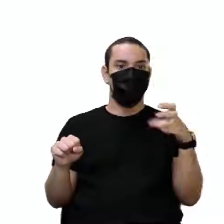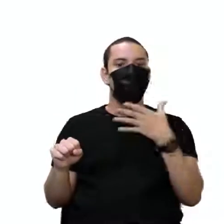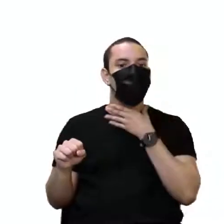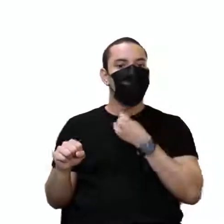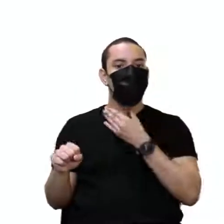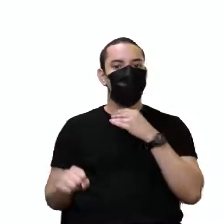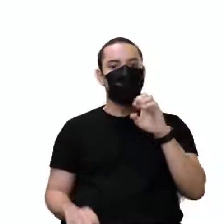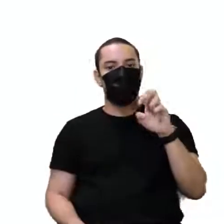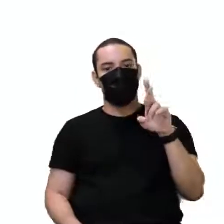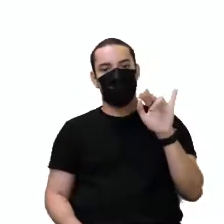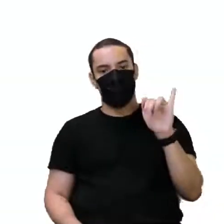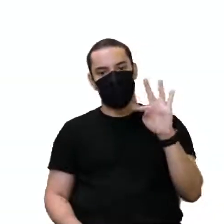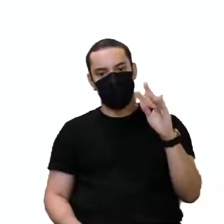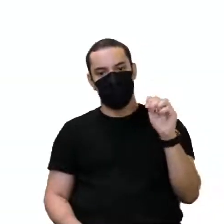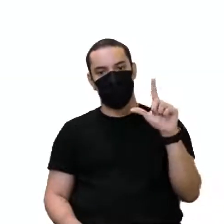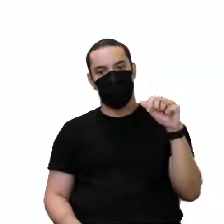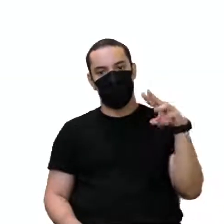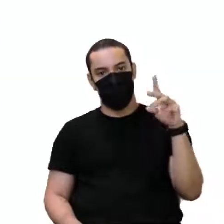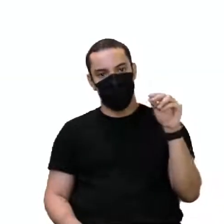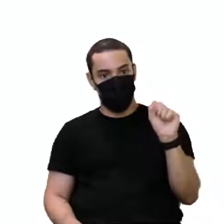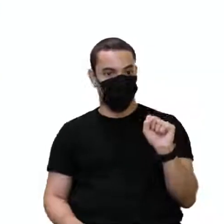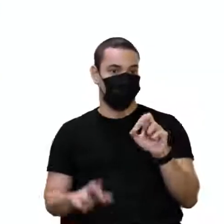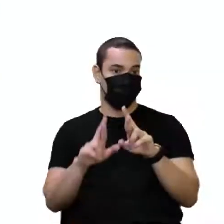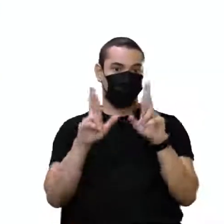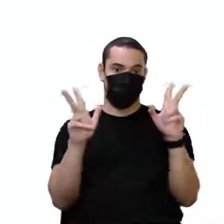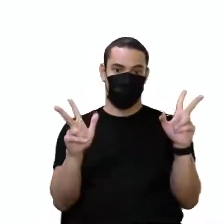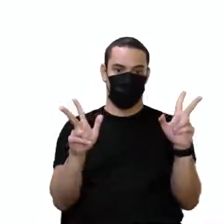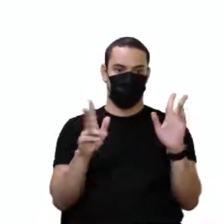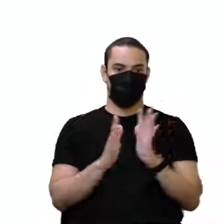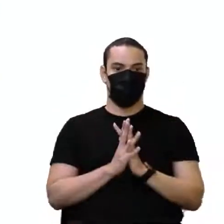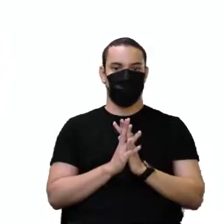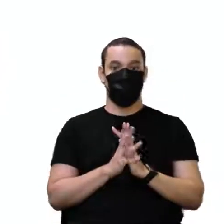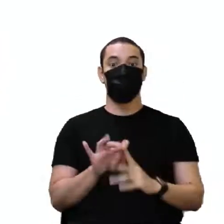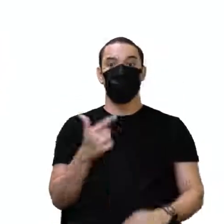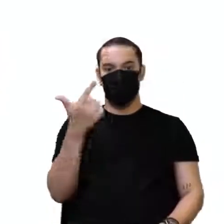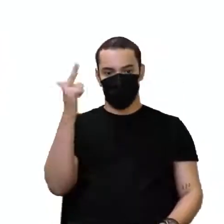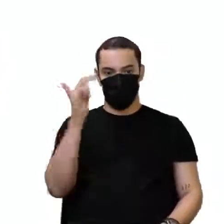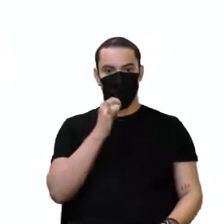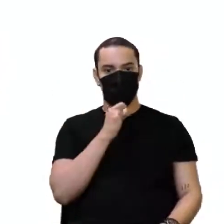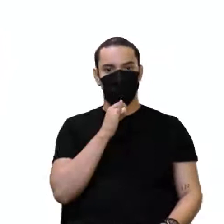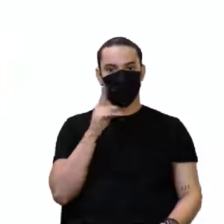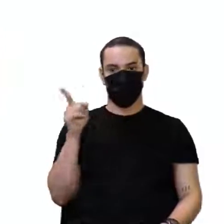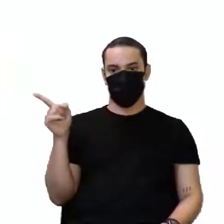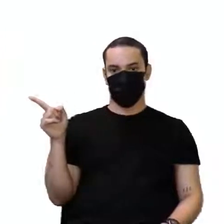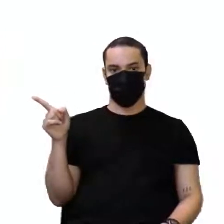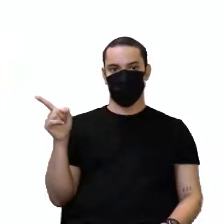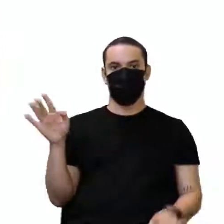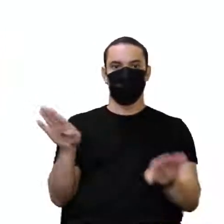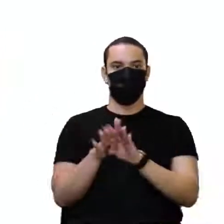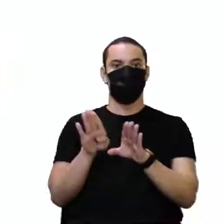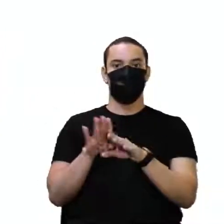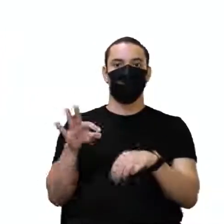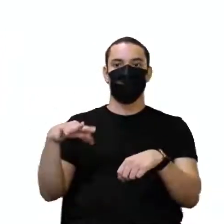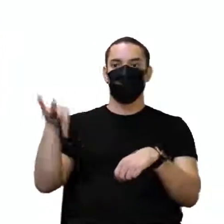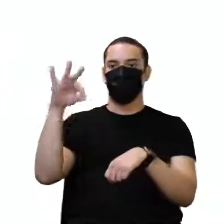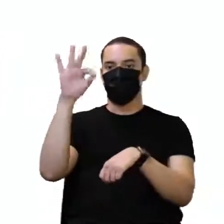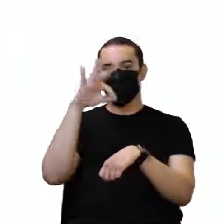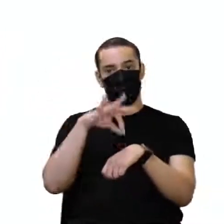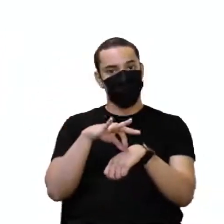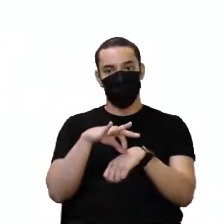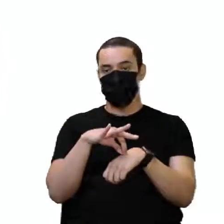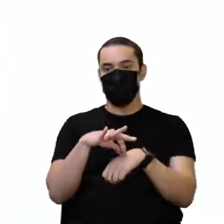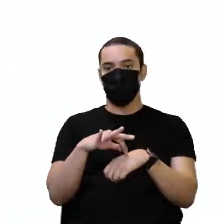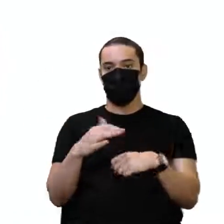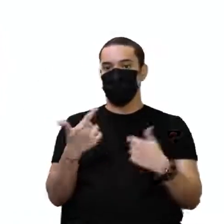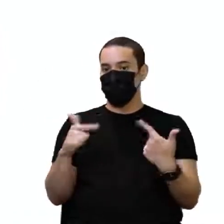gênero Erytholampus, tá? Outro exemplo aqui são as diversas espécies inofensivas de